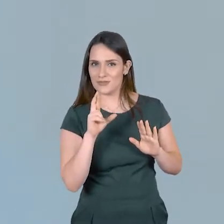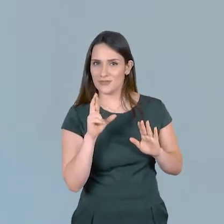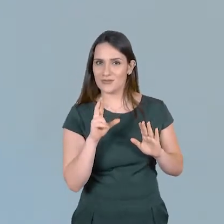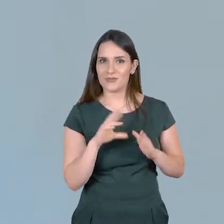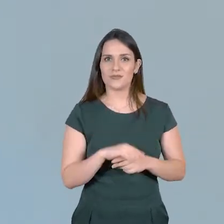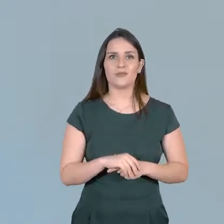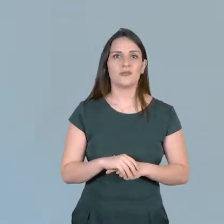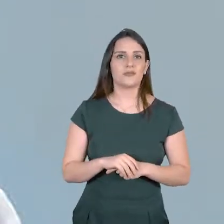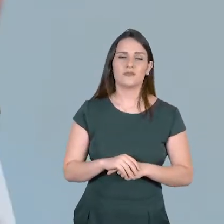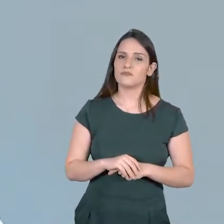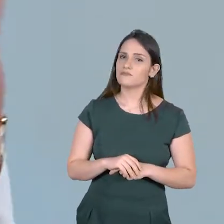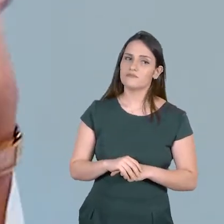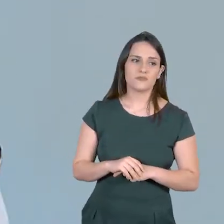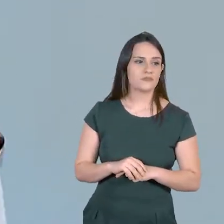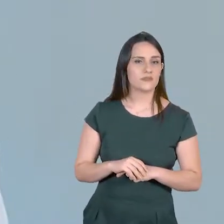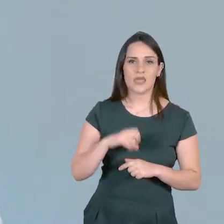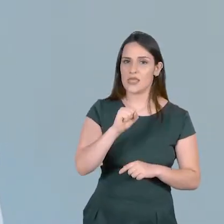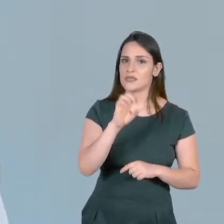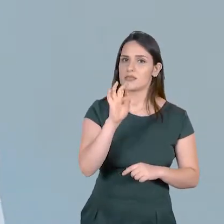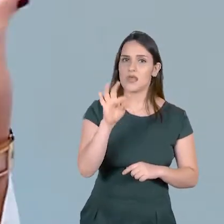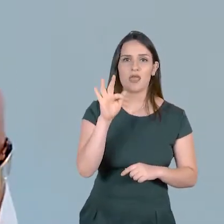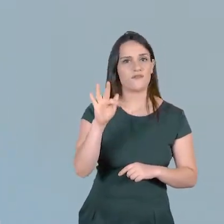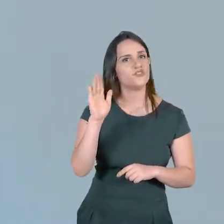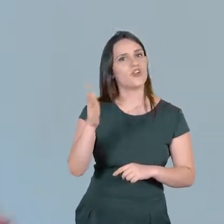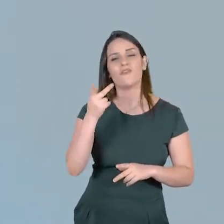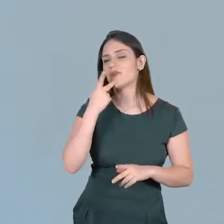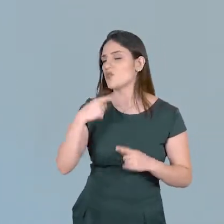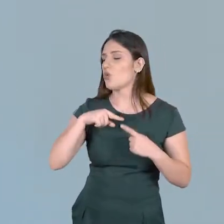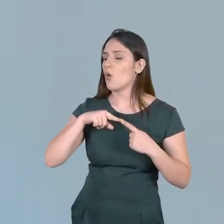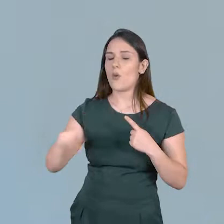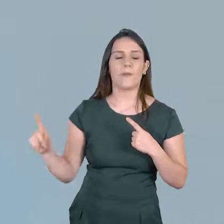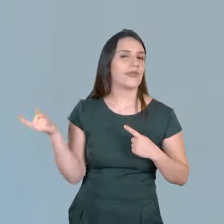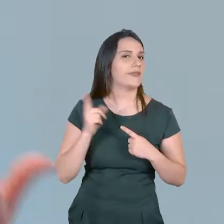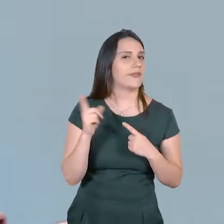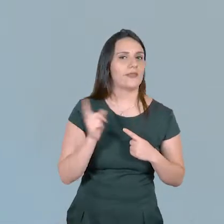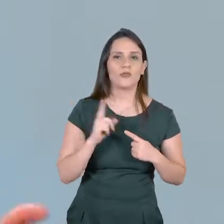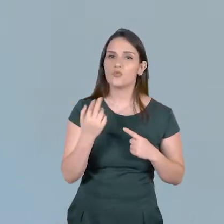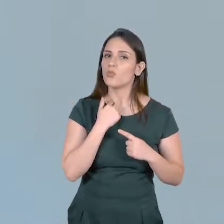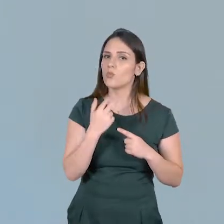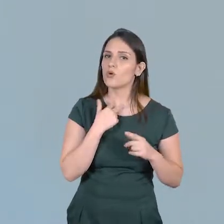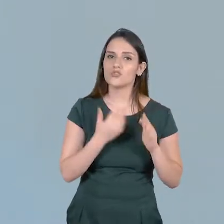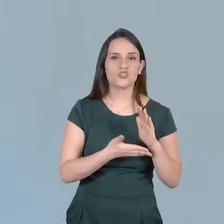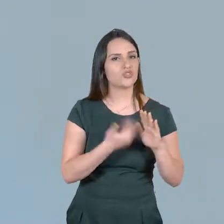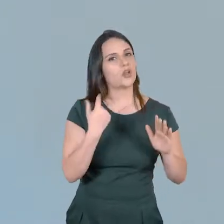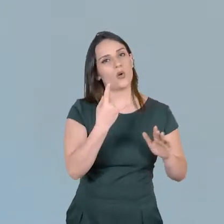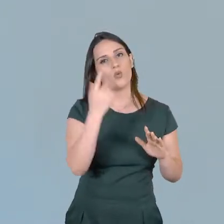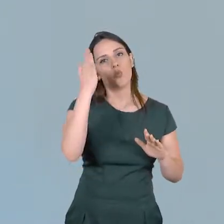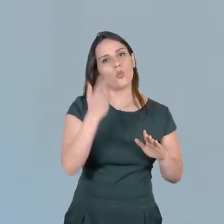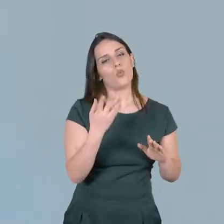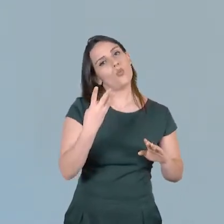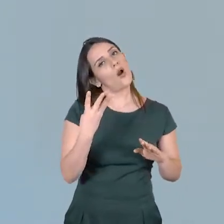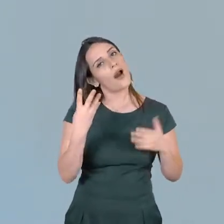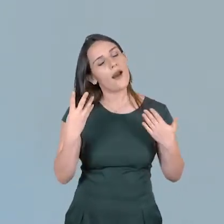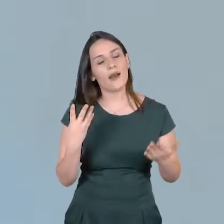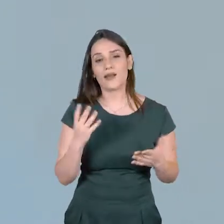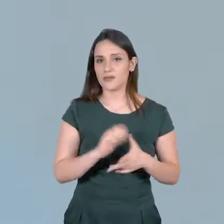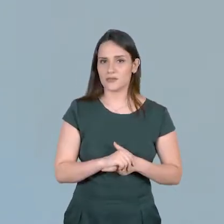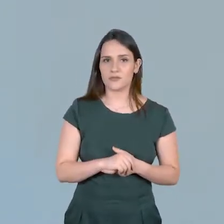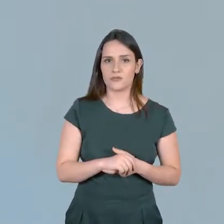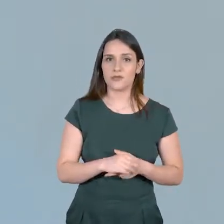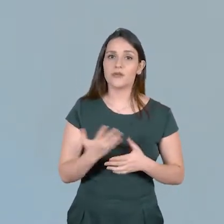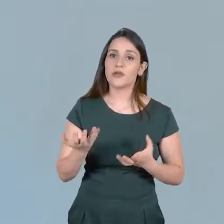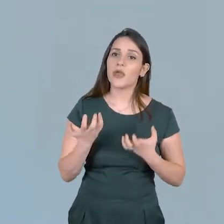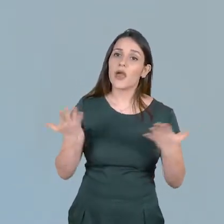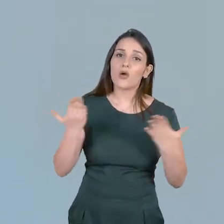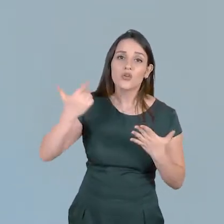pelo STF em 2013, se eu não me engano, há muito tempo atrás. Ela está colocando isso